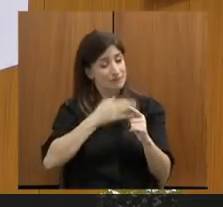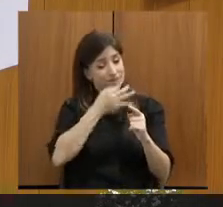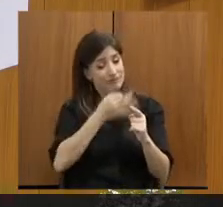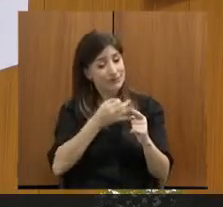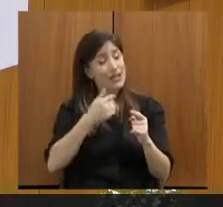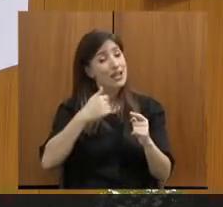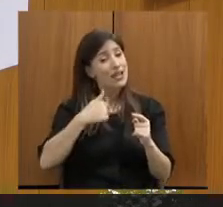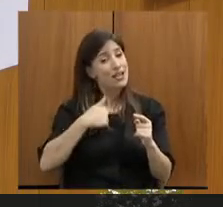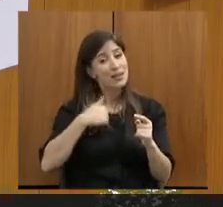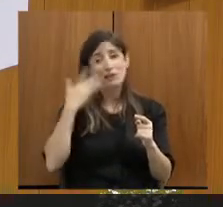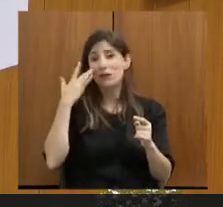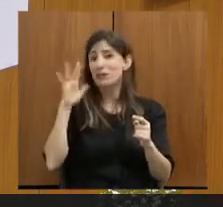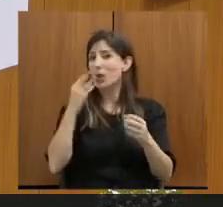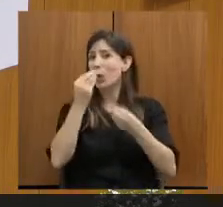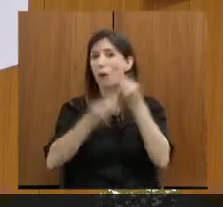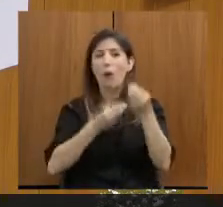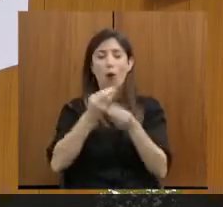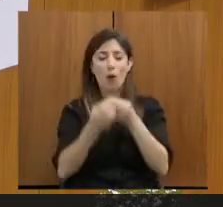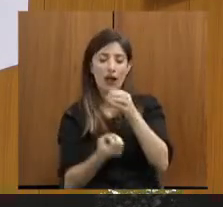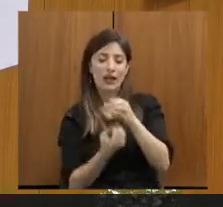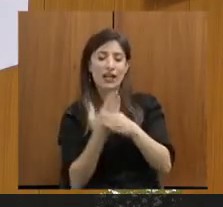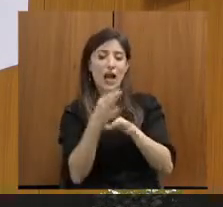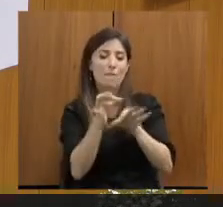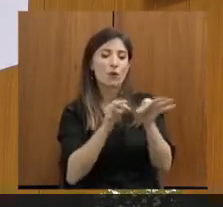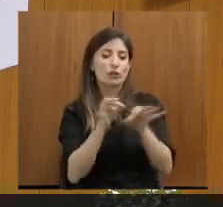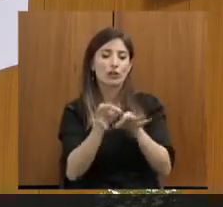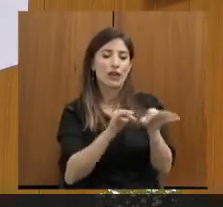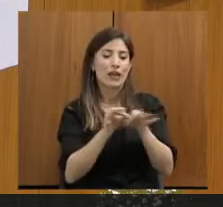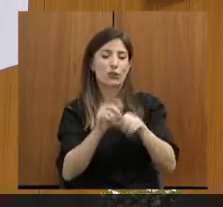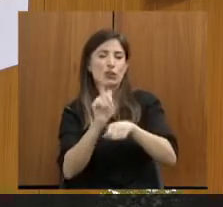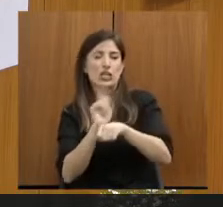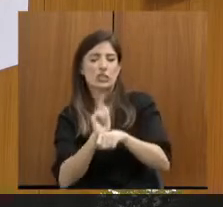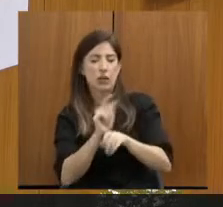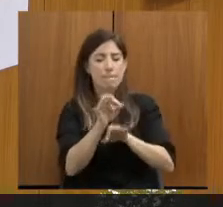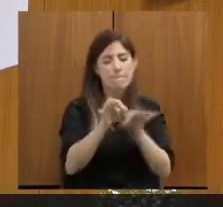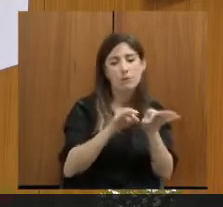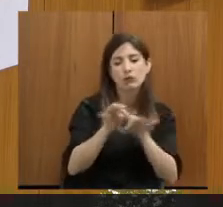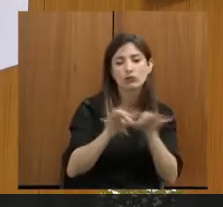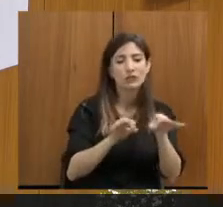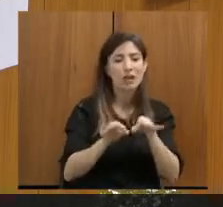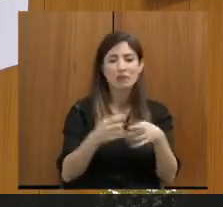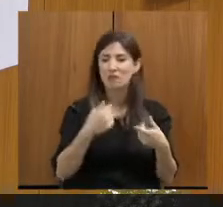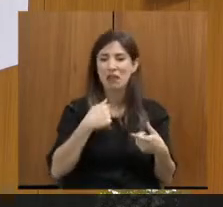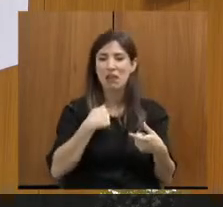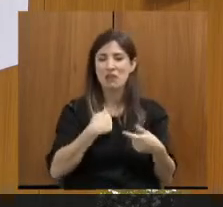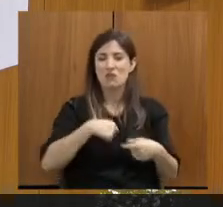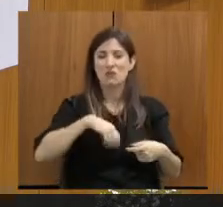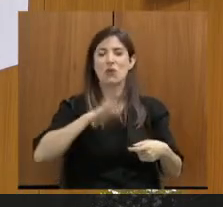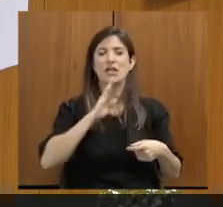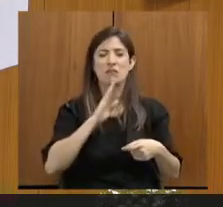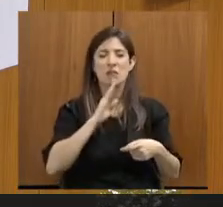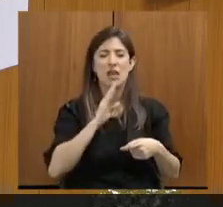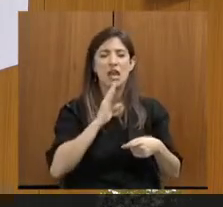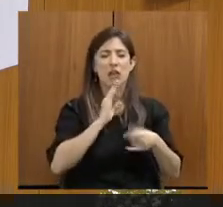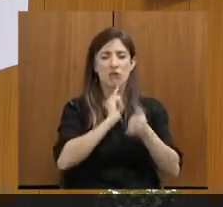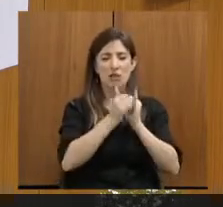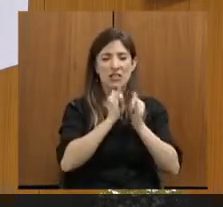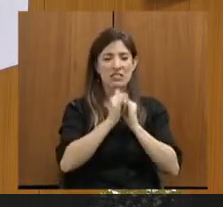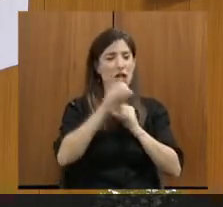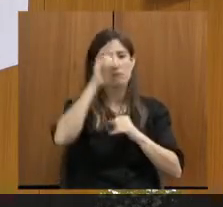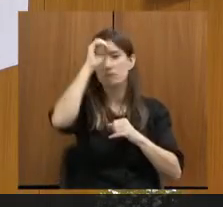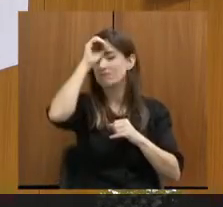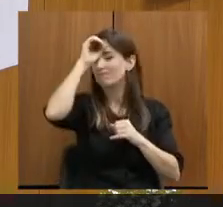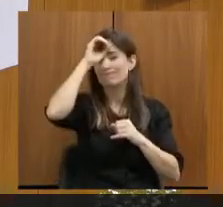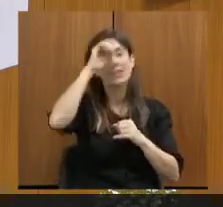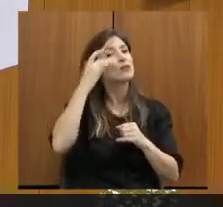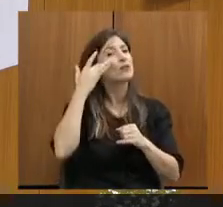projetos gestão de projetos eu não tivesse a formação entendeu então muita gente o que então vou te falar assim